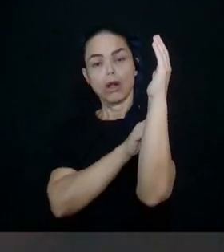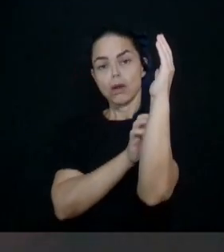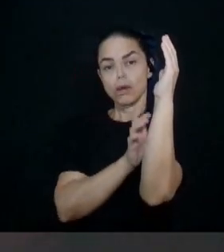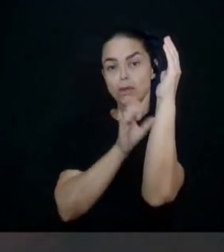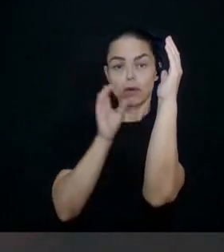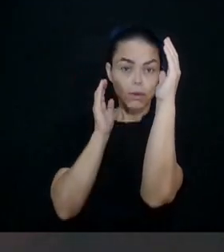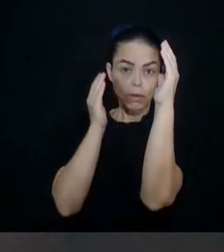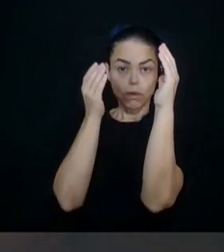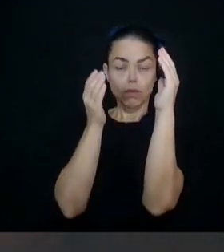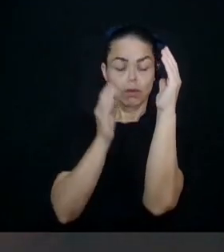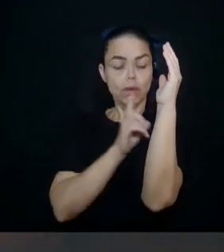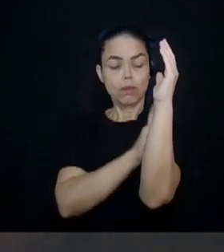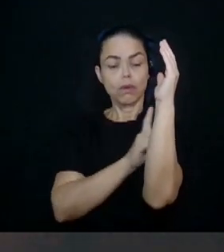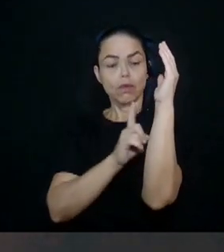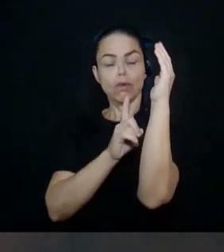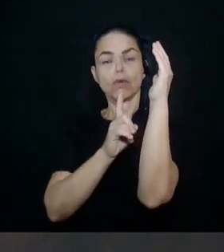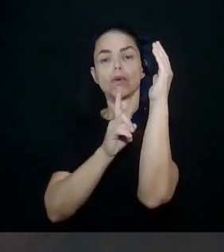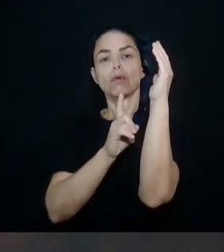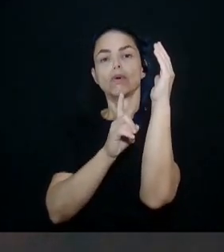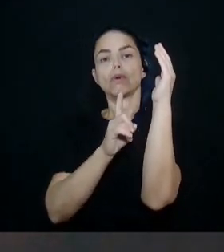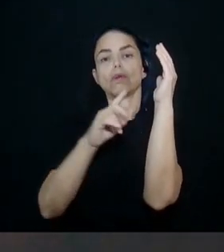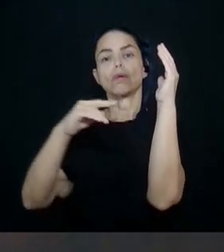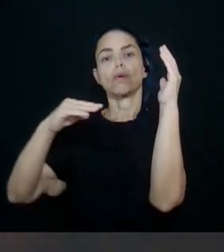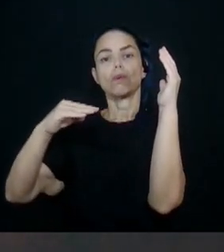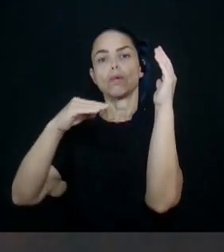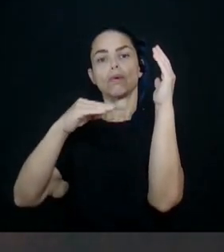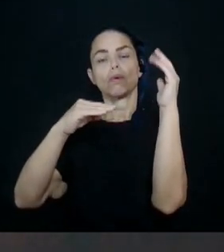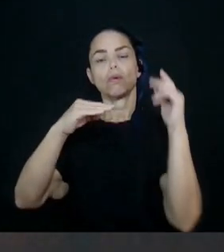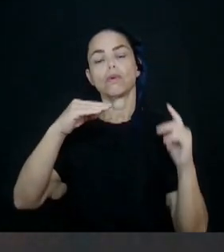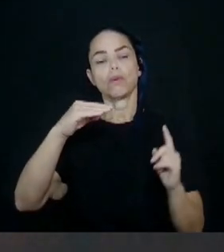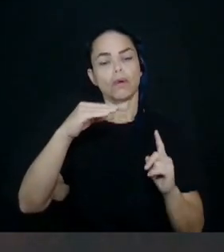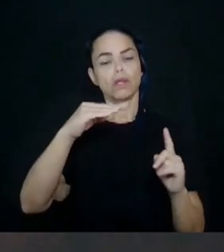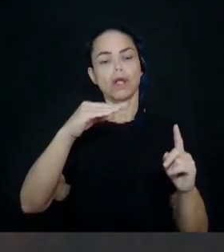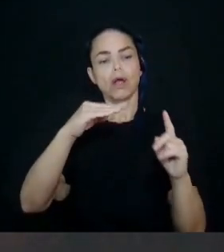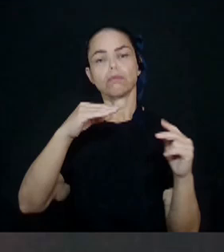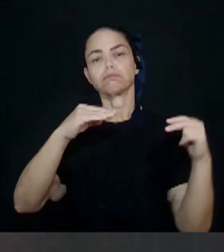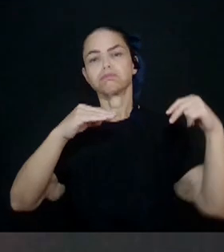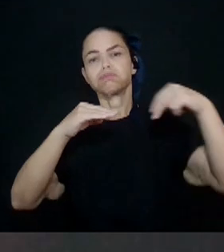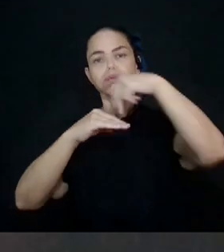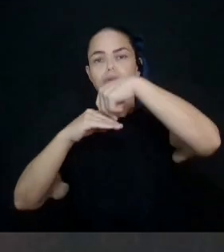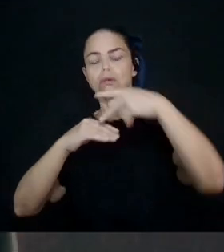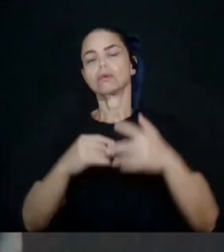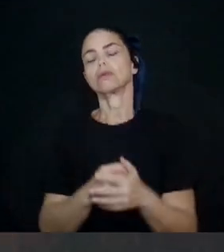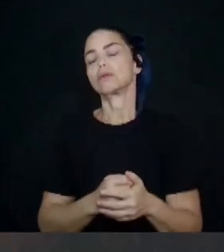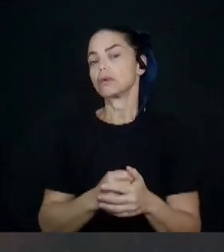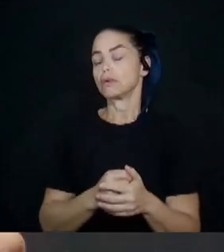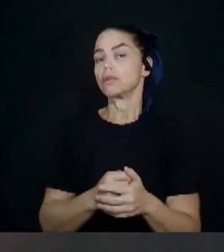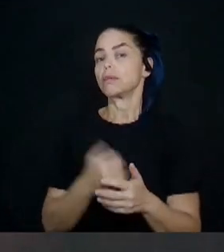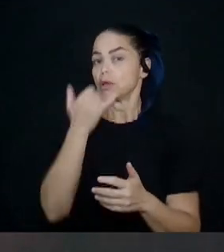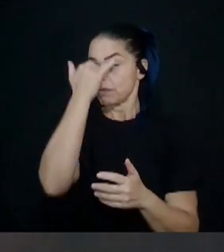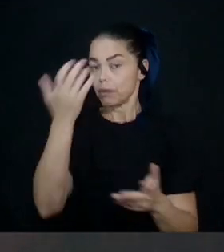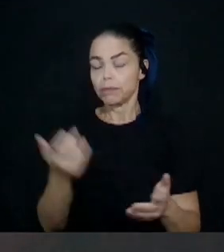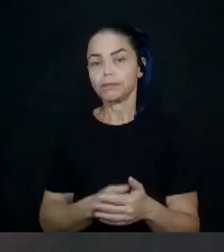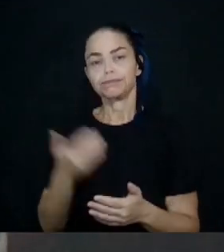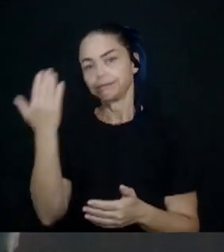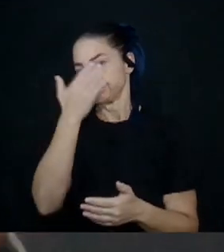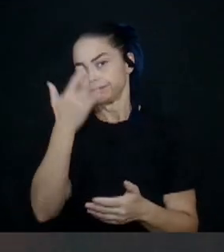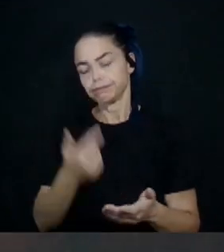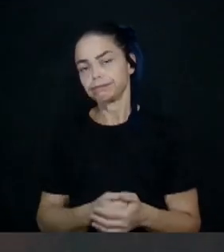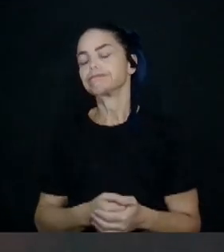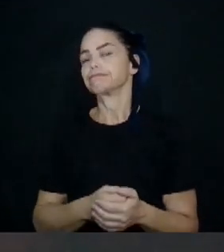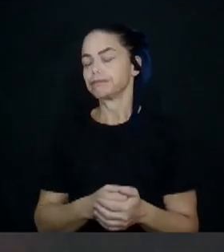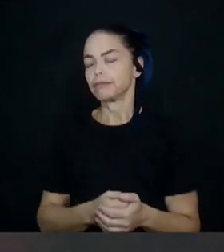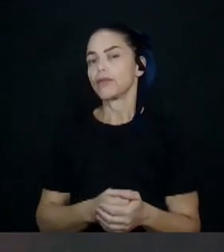não deu tempo. Por quê? Foi o carro. Não, gente, às vezes você não vê nada, é uma situação, não estou